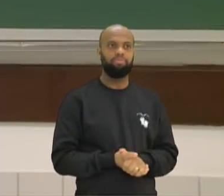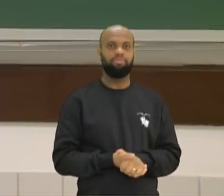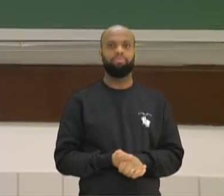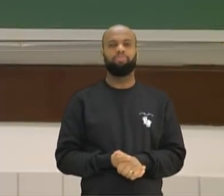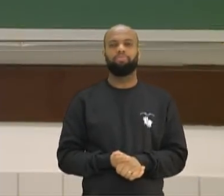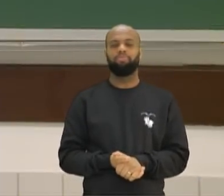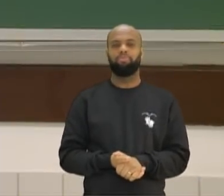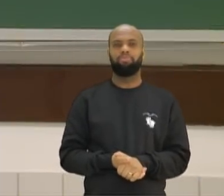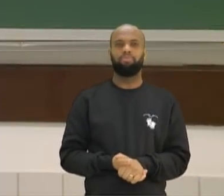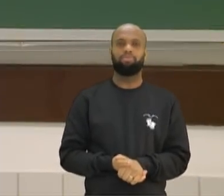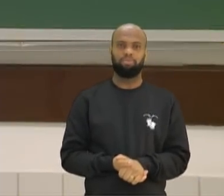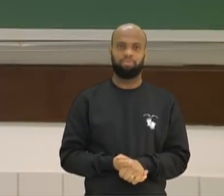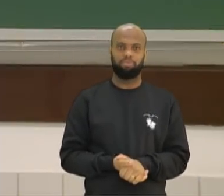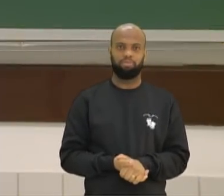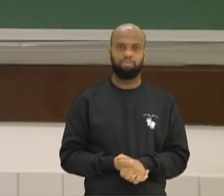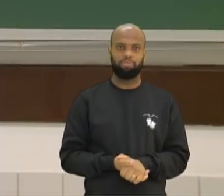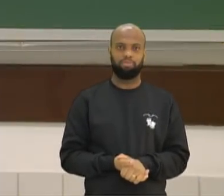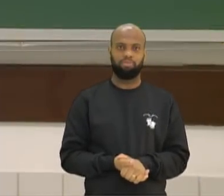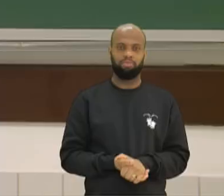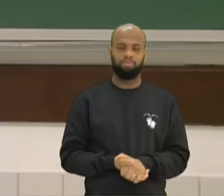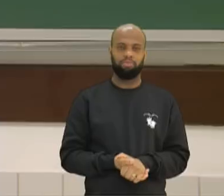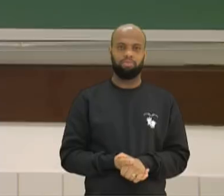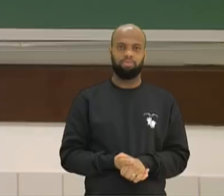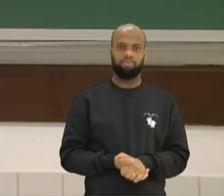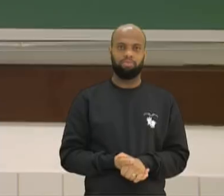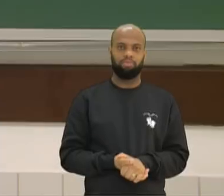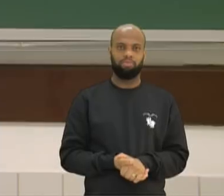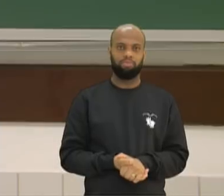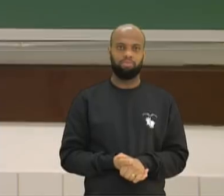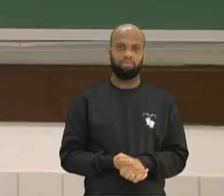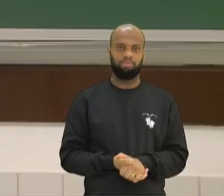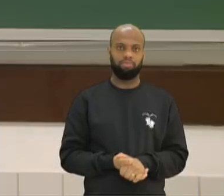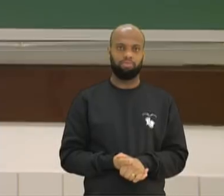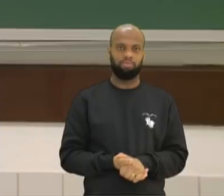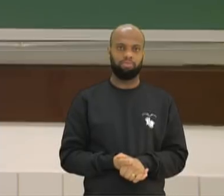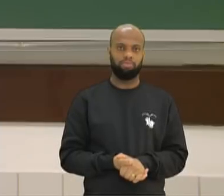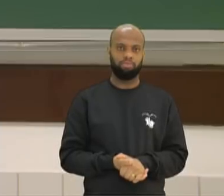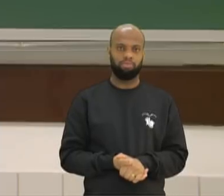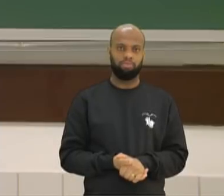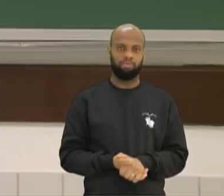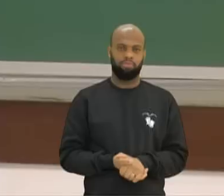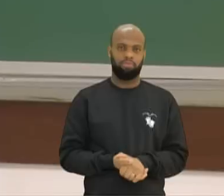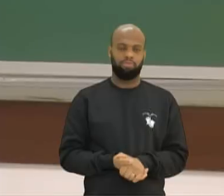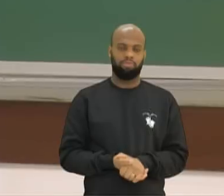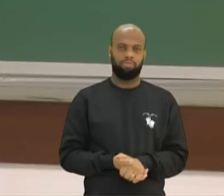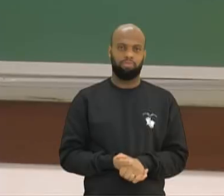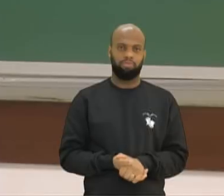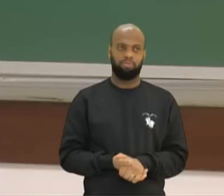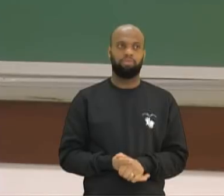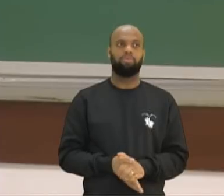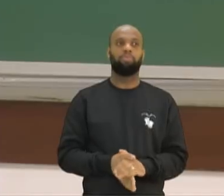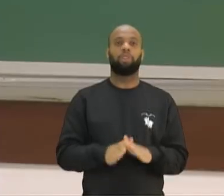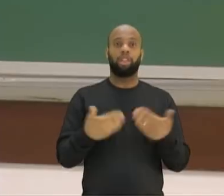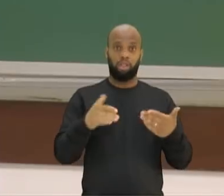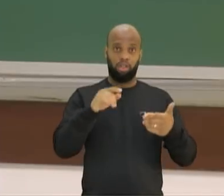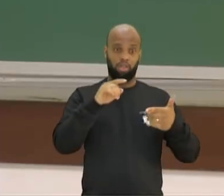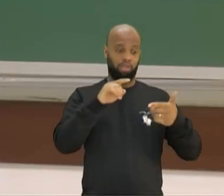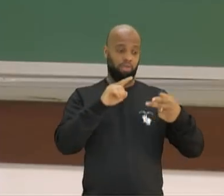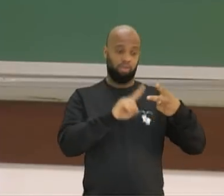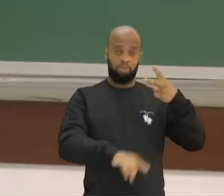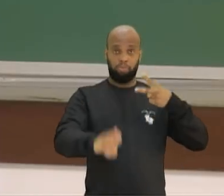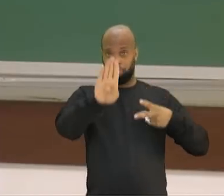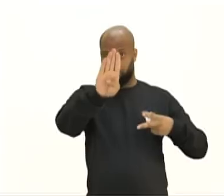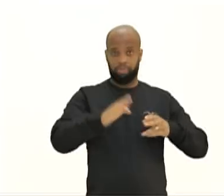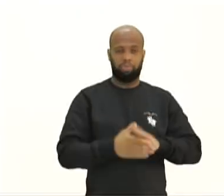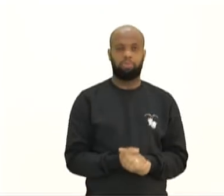with life-threatening illness, not knowing how long they are going to live. Então, letra B.